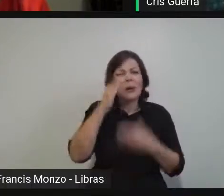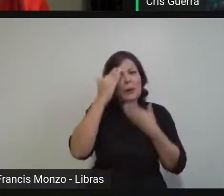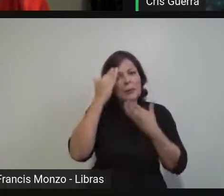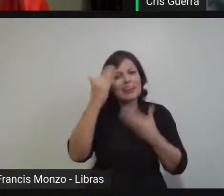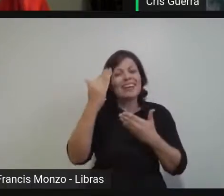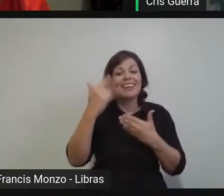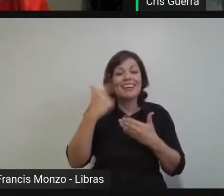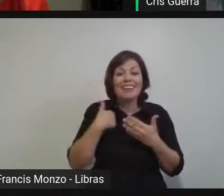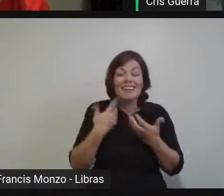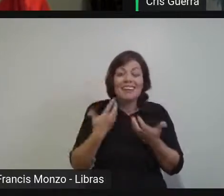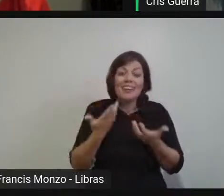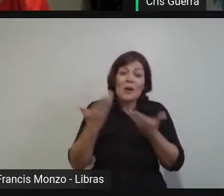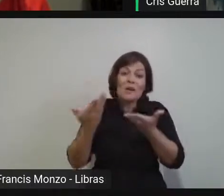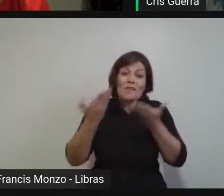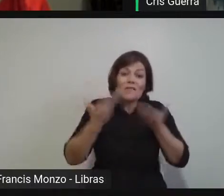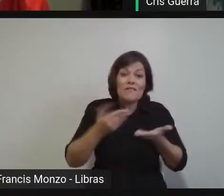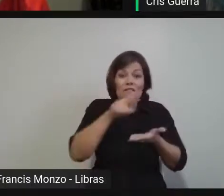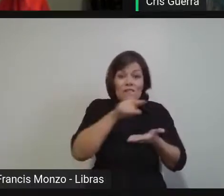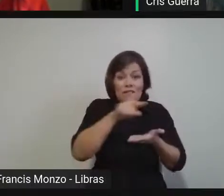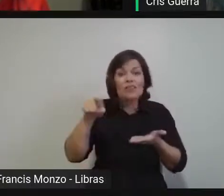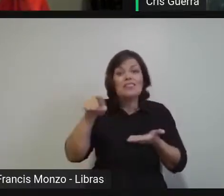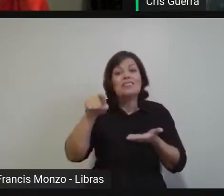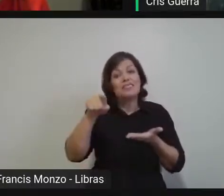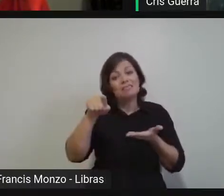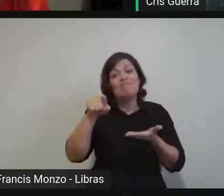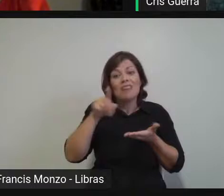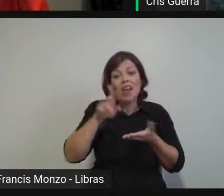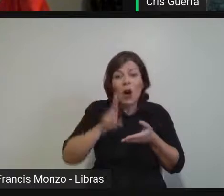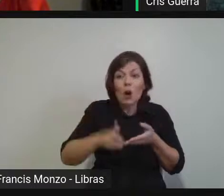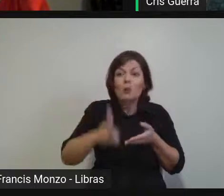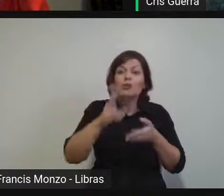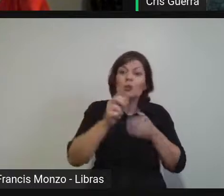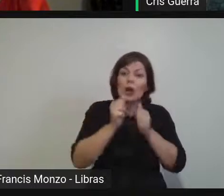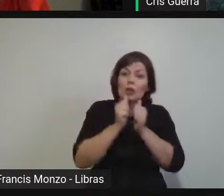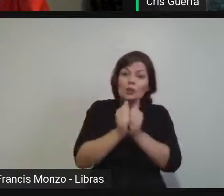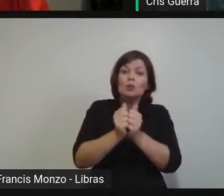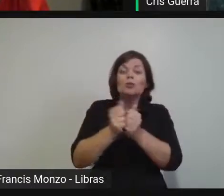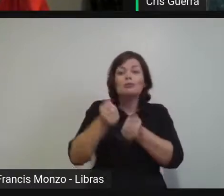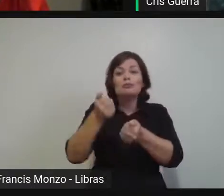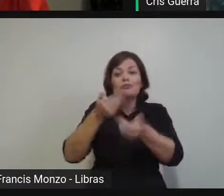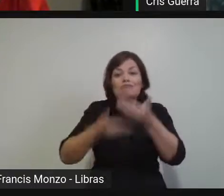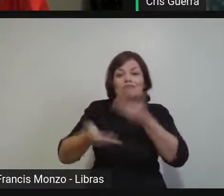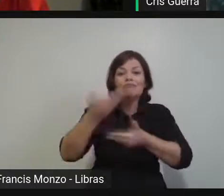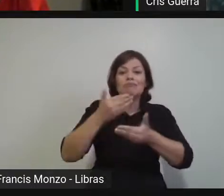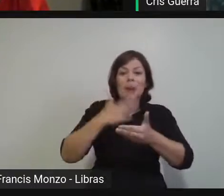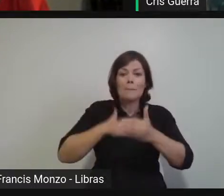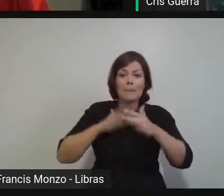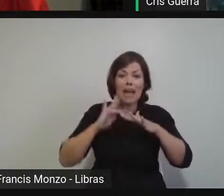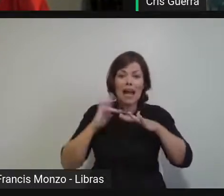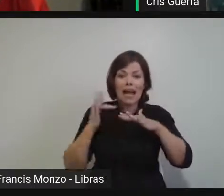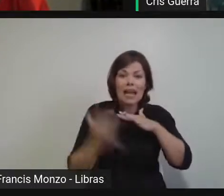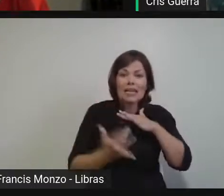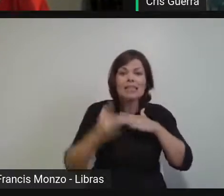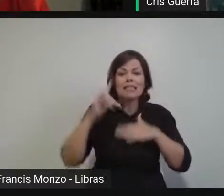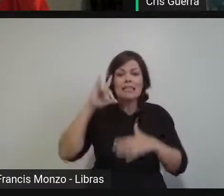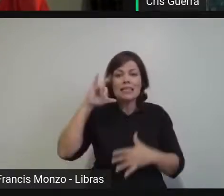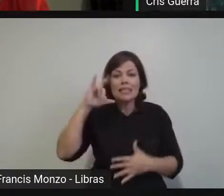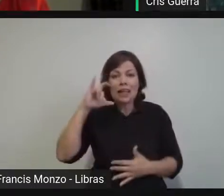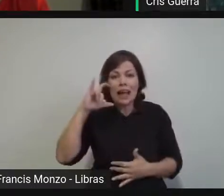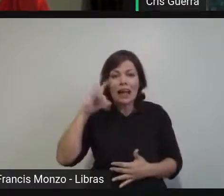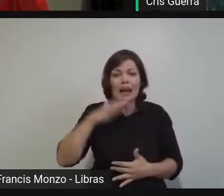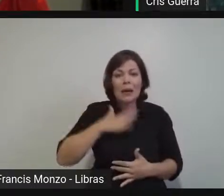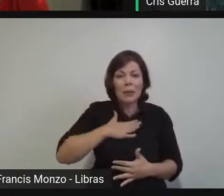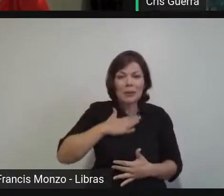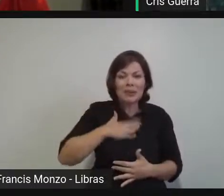para continuarem junto, né? Para a gente continuar trocando lá nas minhas redes sociais, no meu Instagram. É